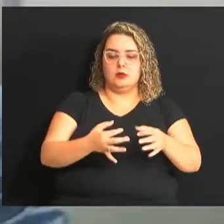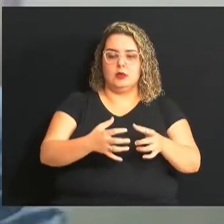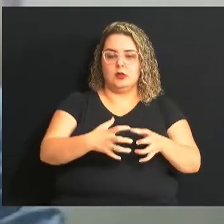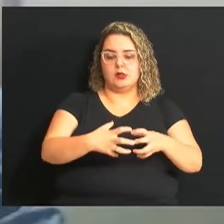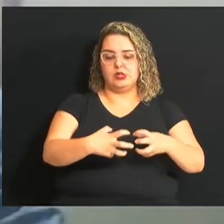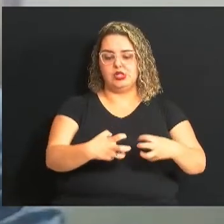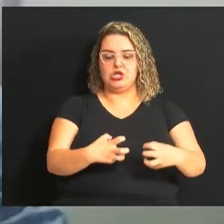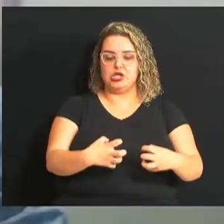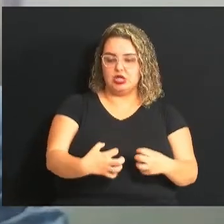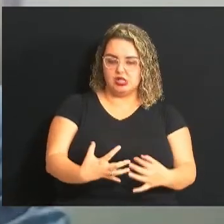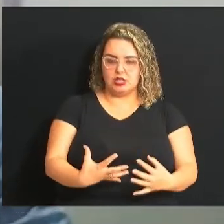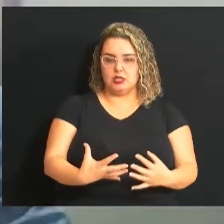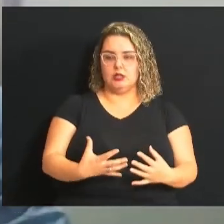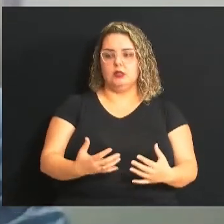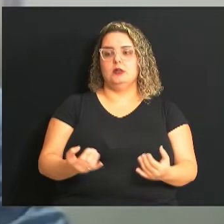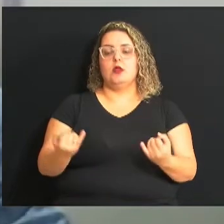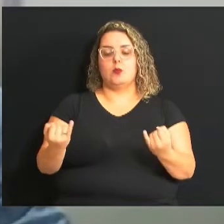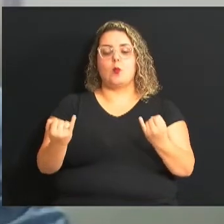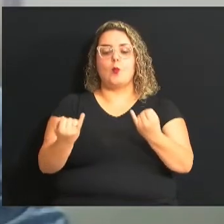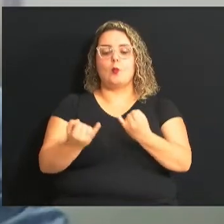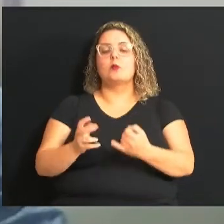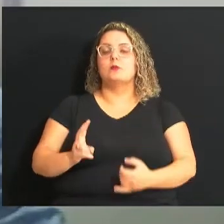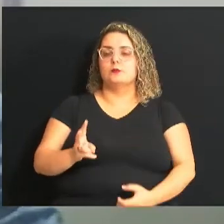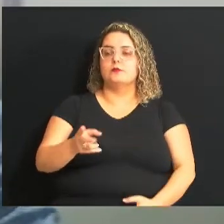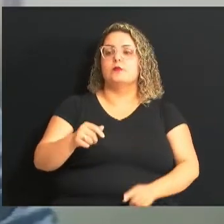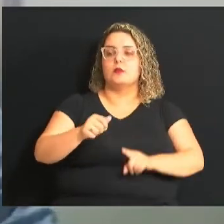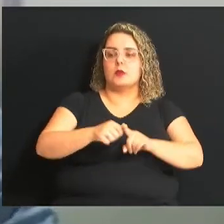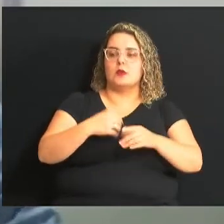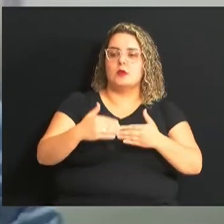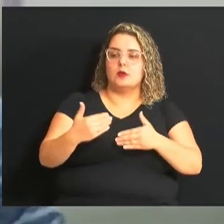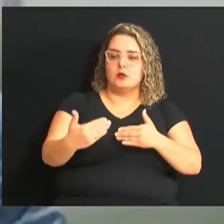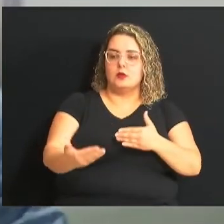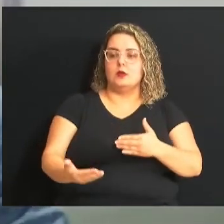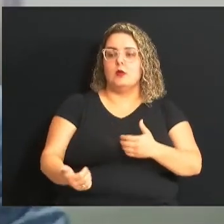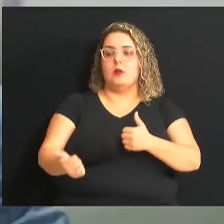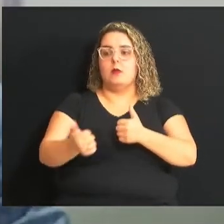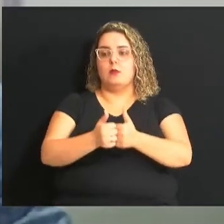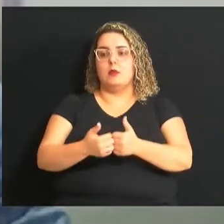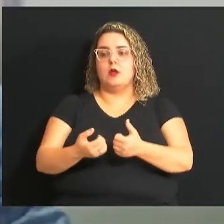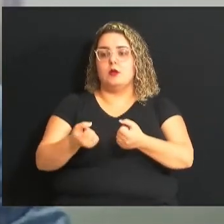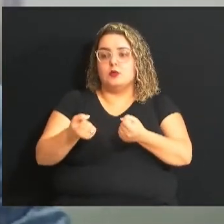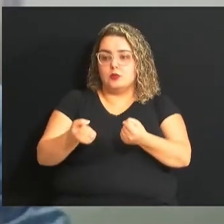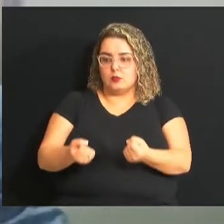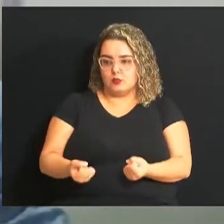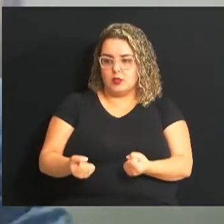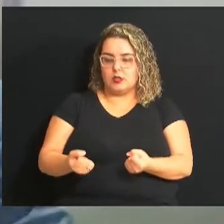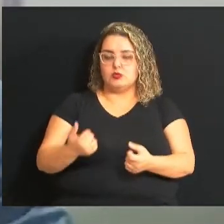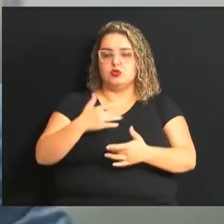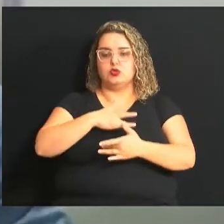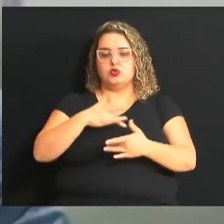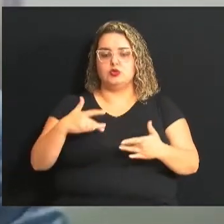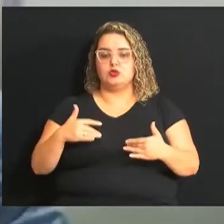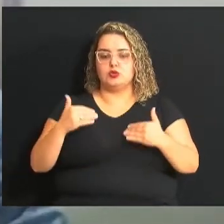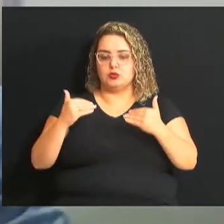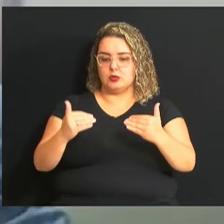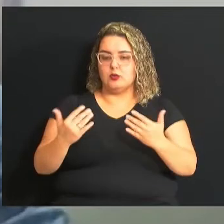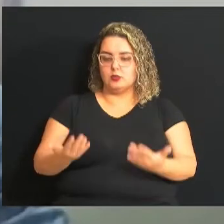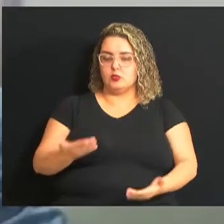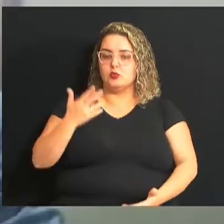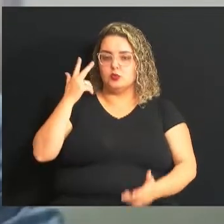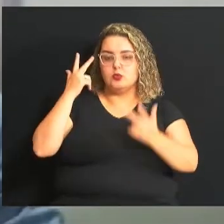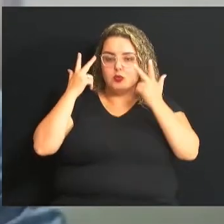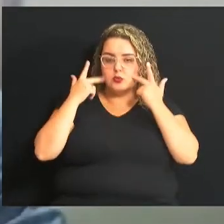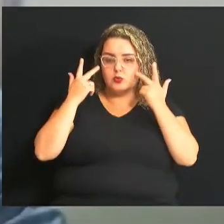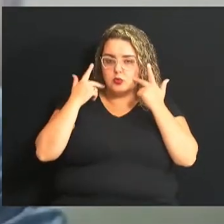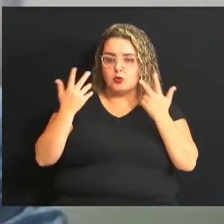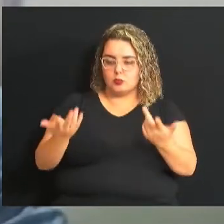peso de maneira constante, mês a mês, e chegando próximo de um peso mais saudável, né, dentro do peso normal, de